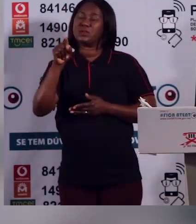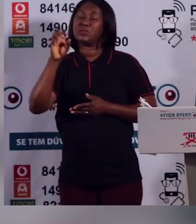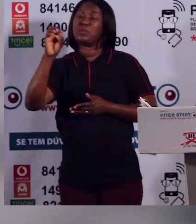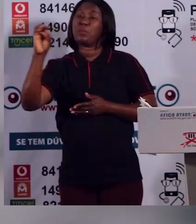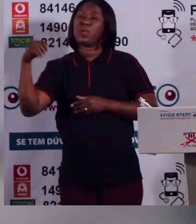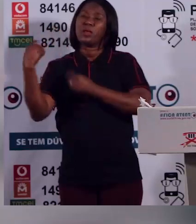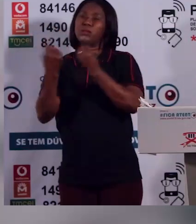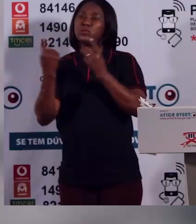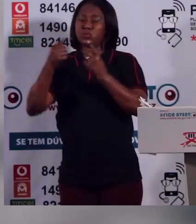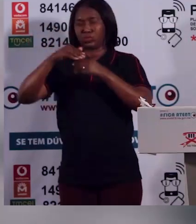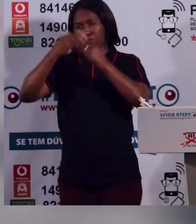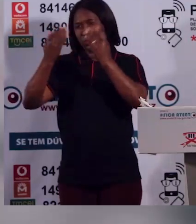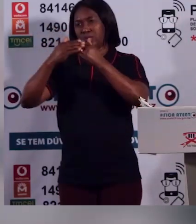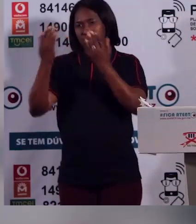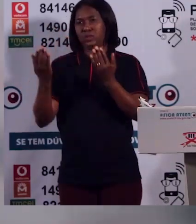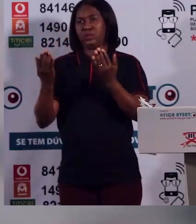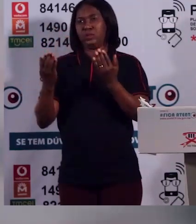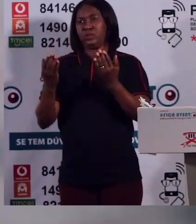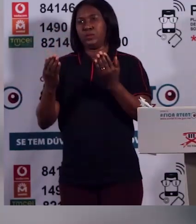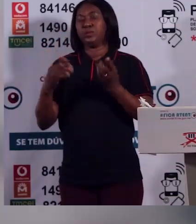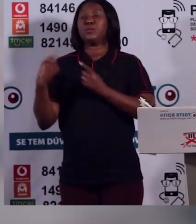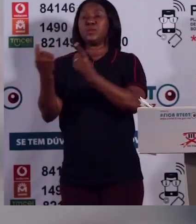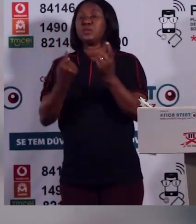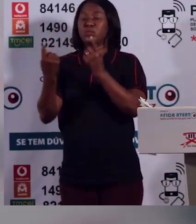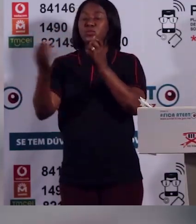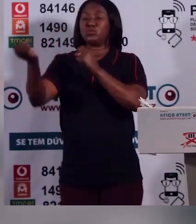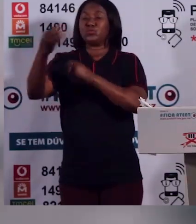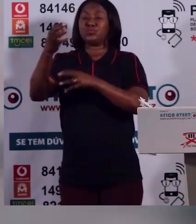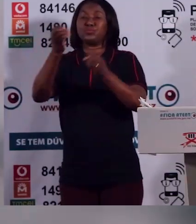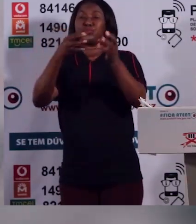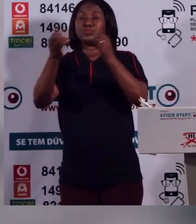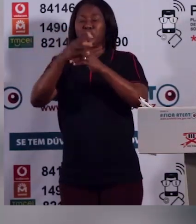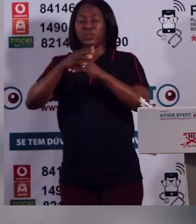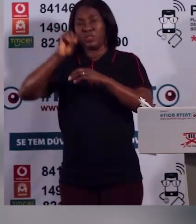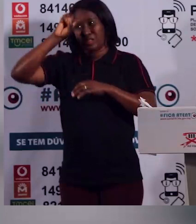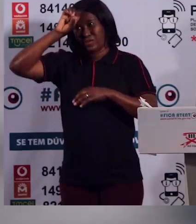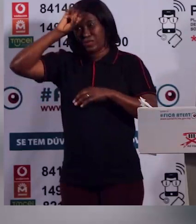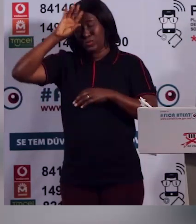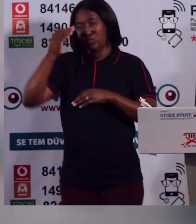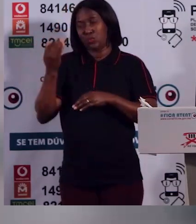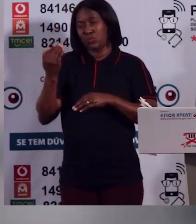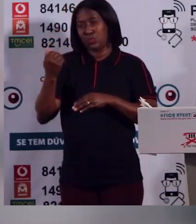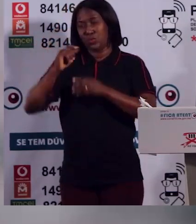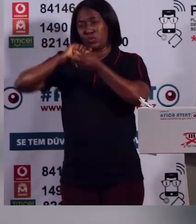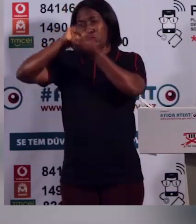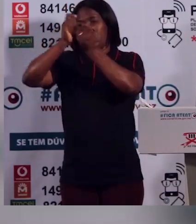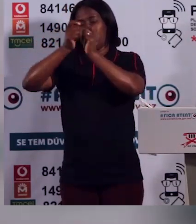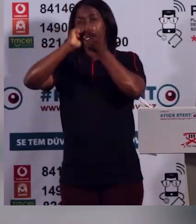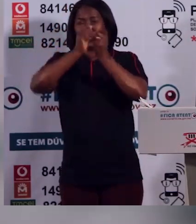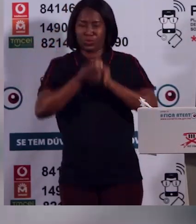dia. O padrão de transmissão na África do Sul tem alterado um pouco nas últimas semanas. O epicentro,